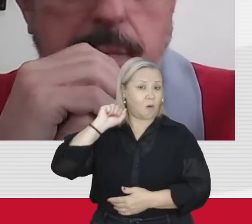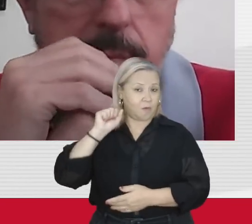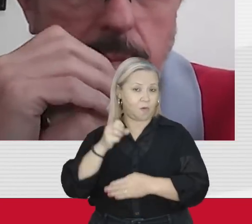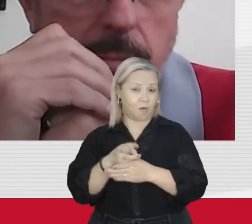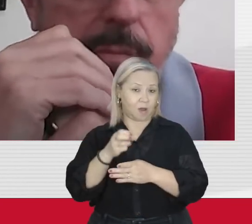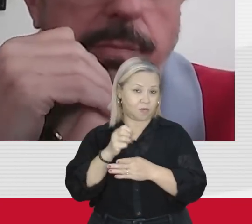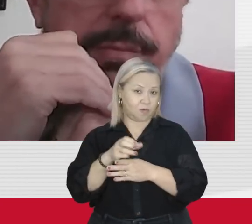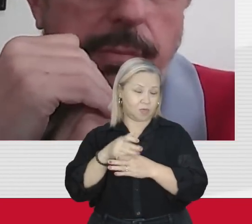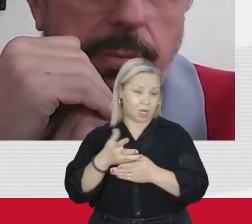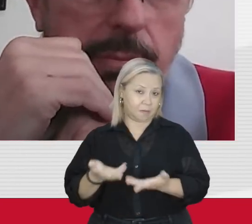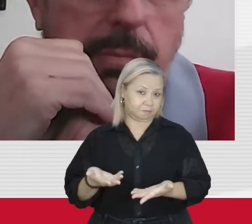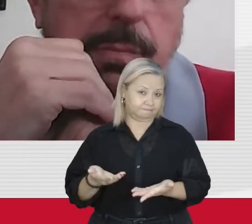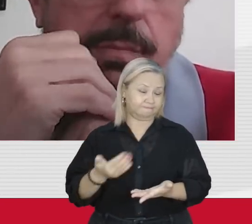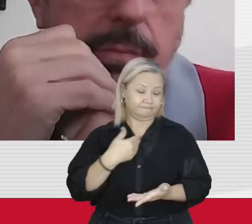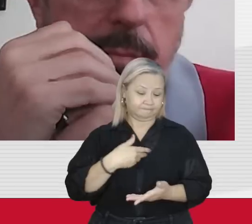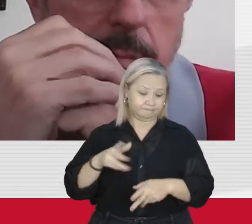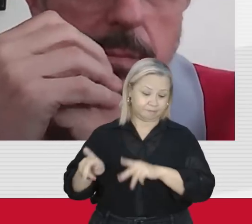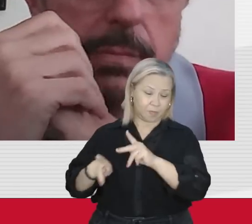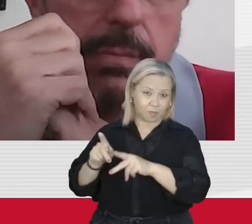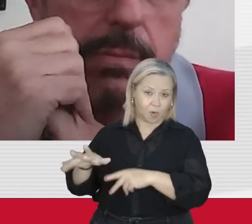tornou-se pública, né,